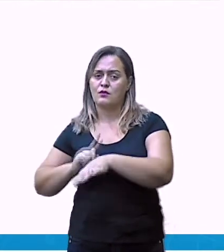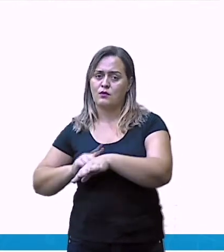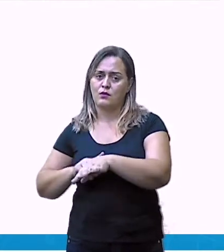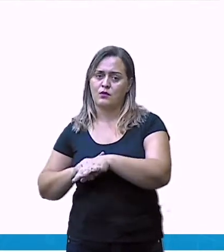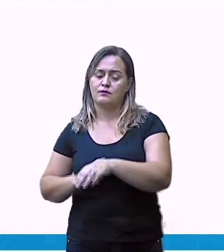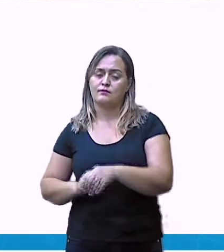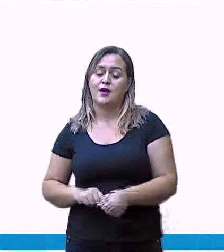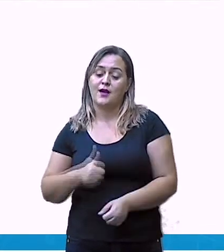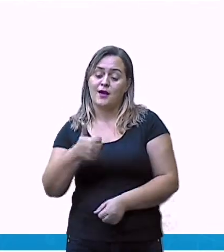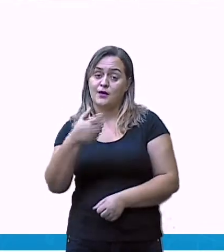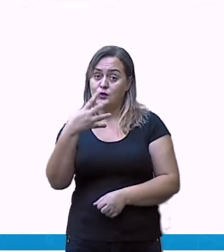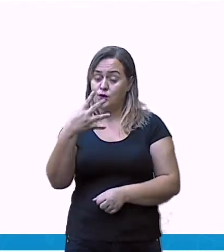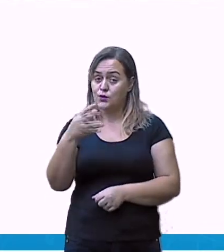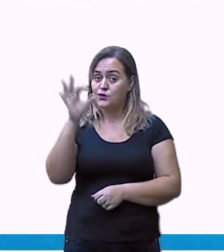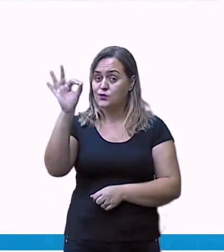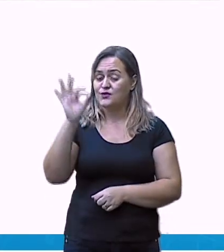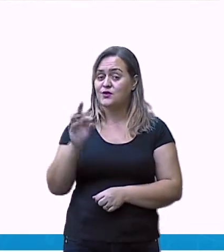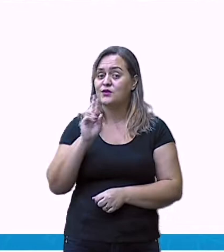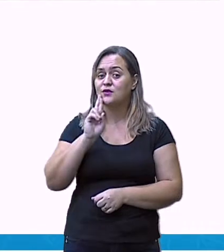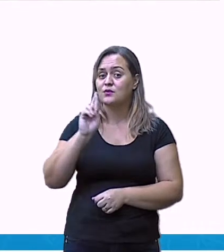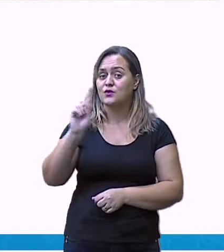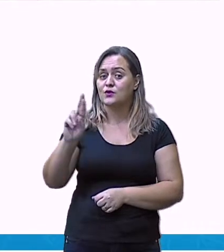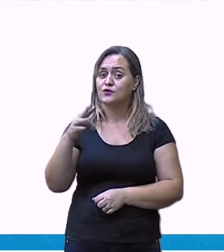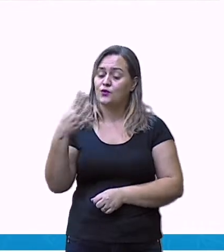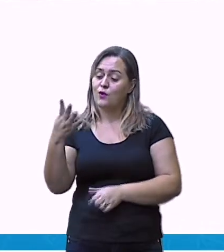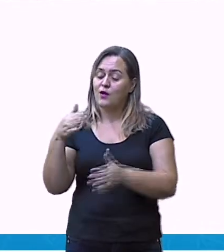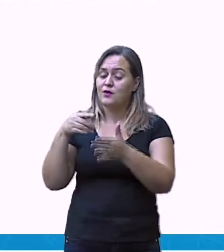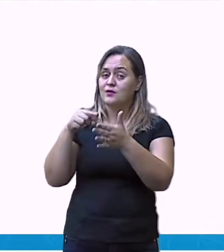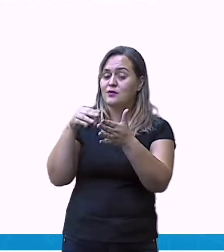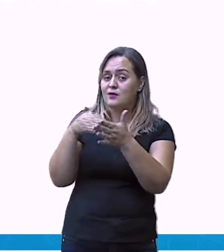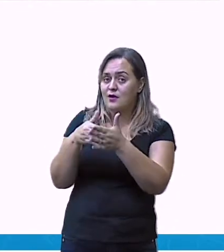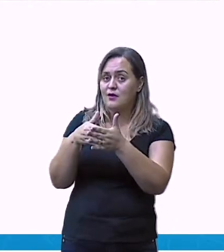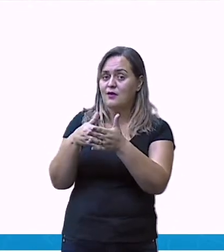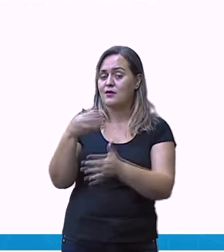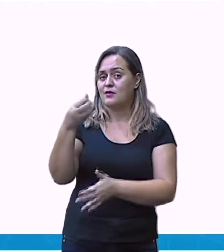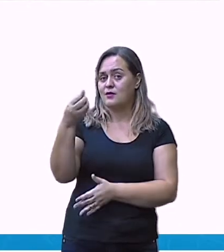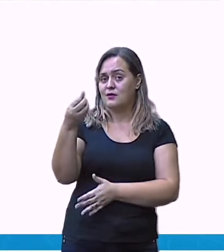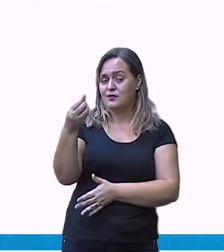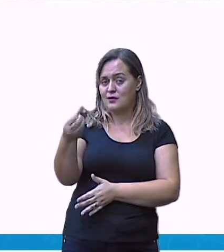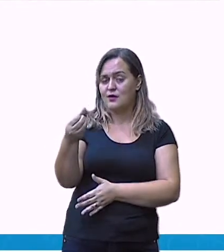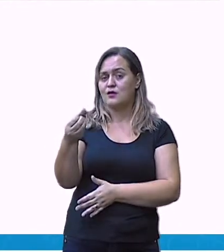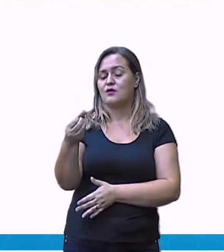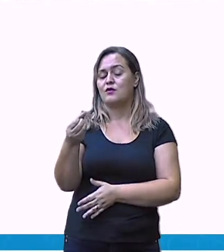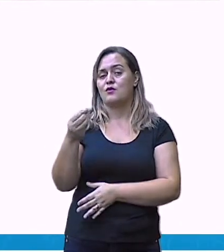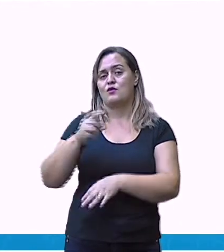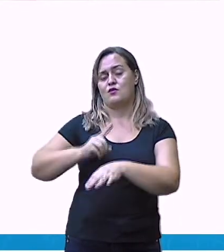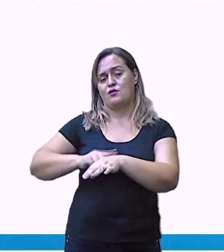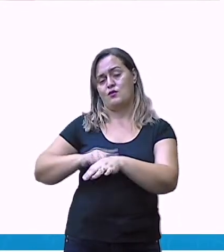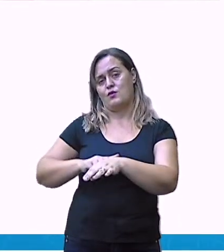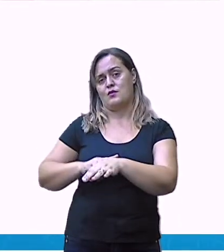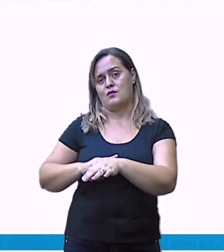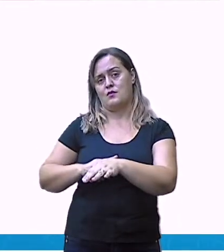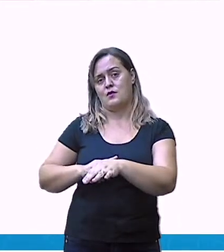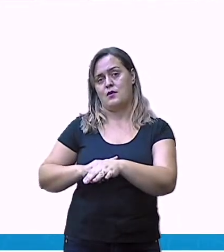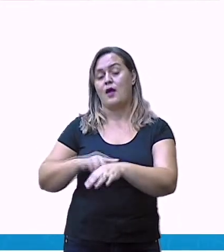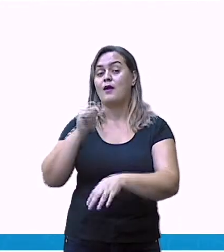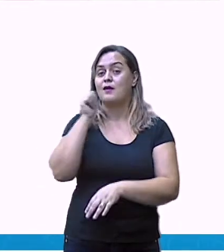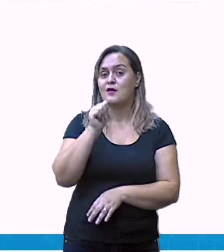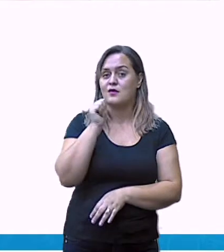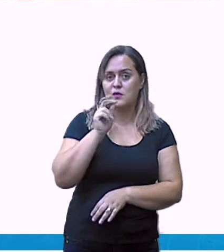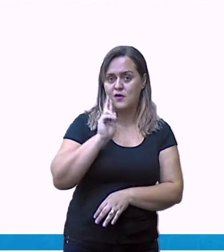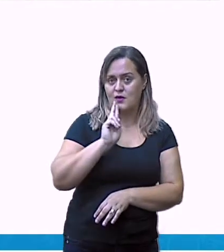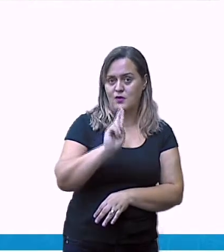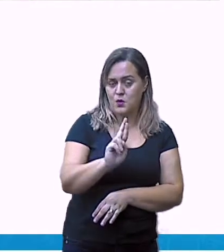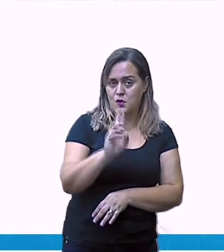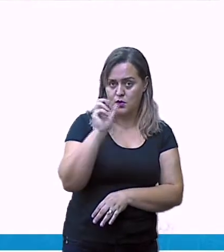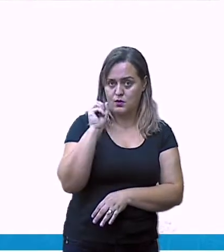dedica de 4 a 6 horas. Então, essa é a quantidade de horas que as meninas estudam por dia,